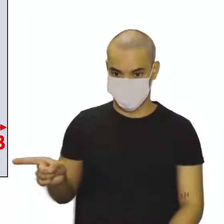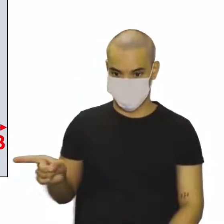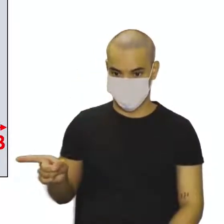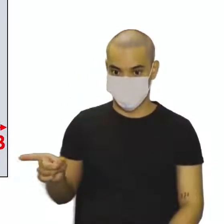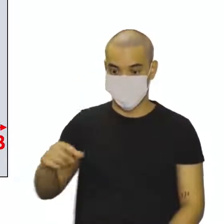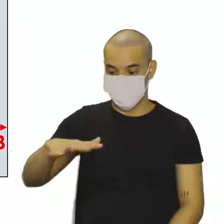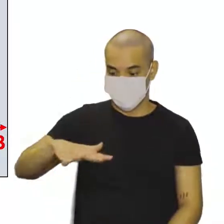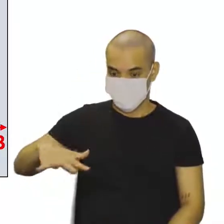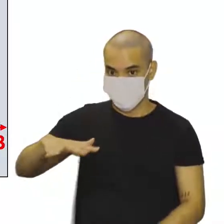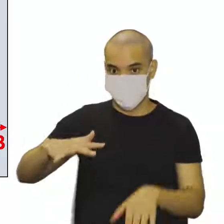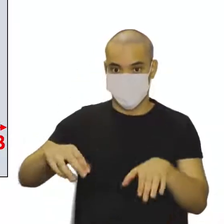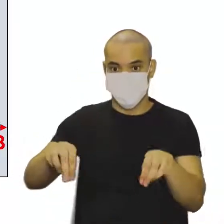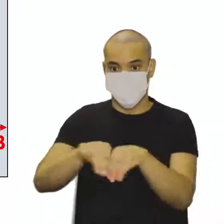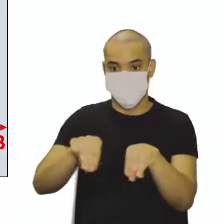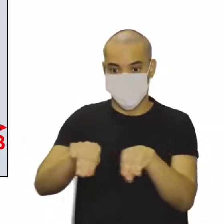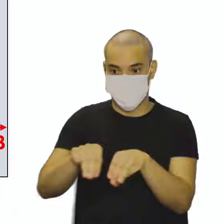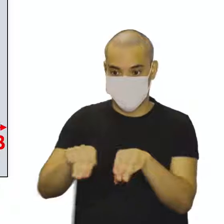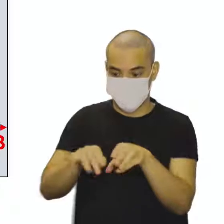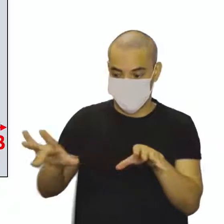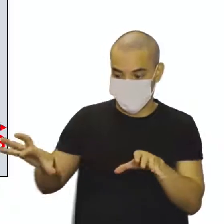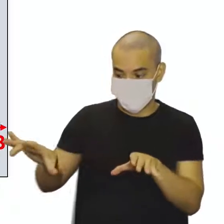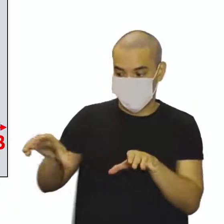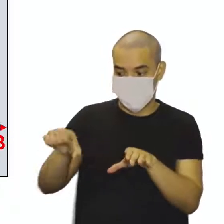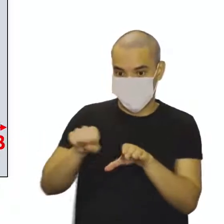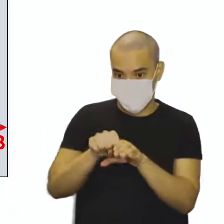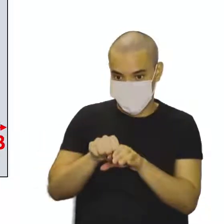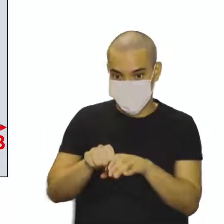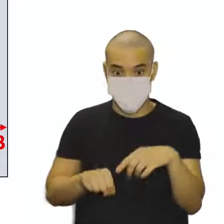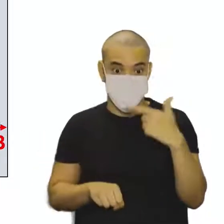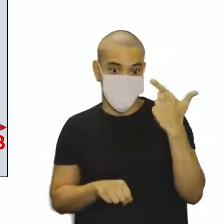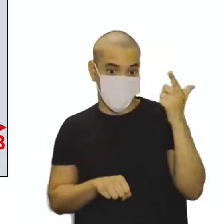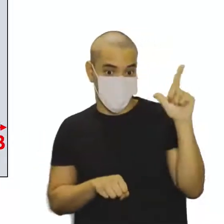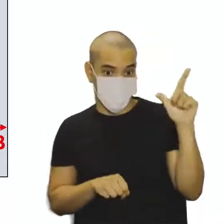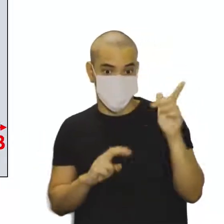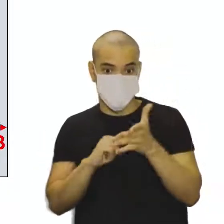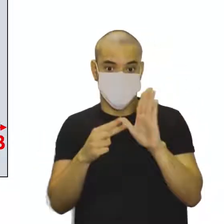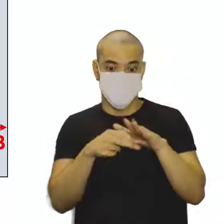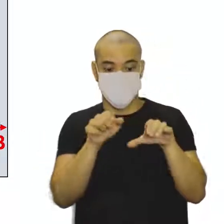campo magnético entrando, ok? É só você